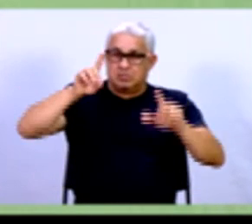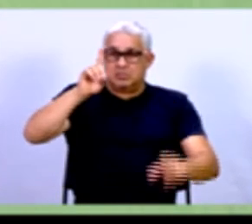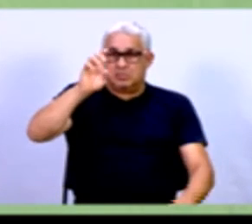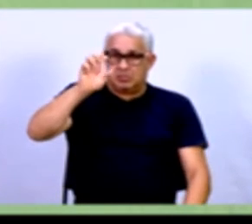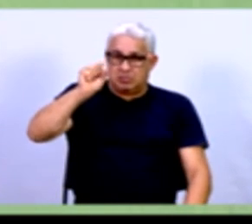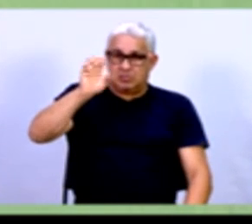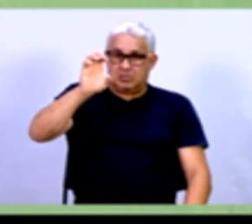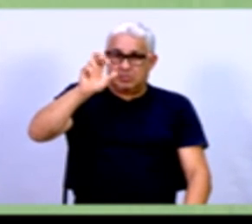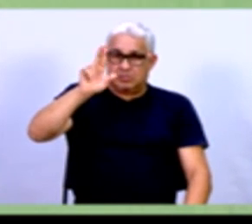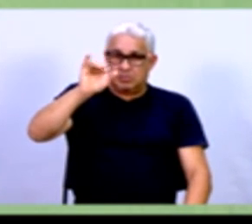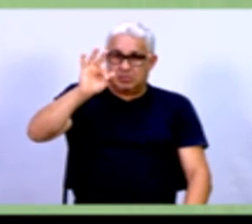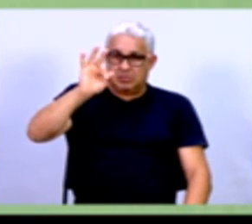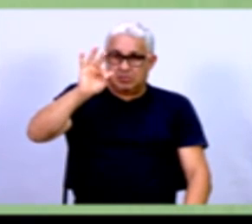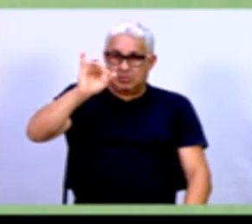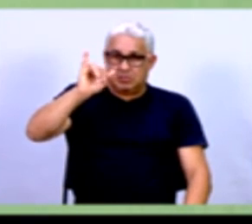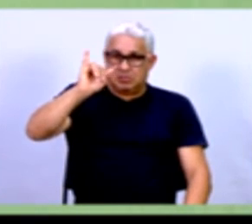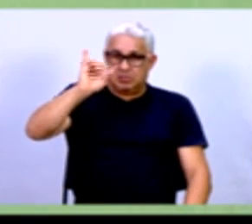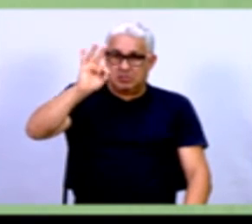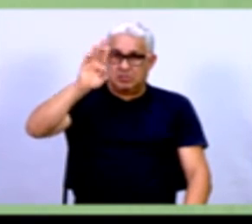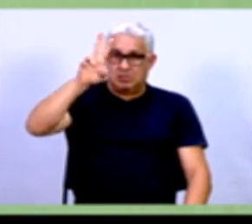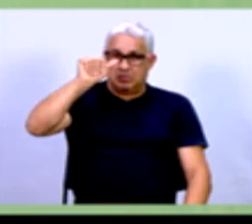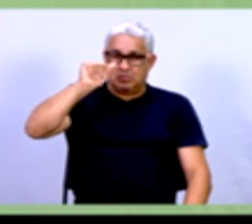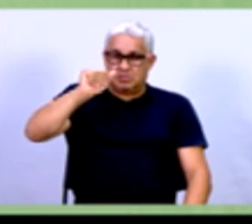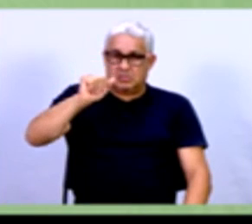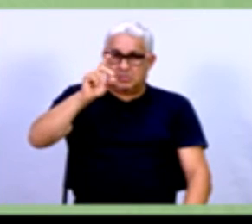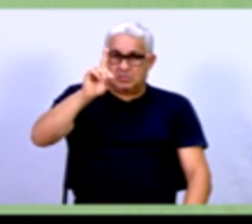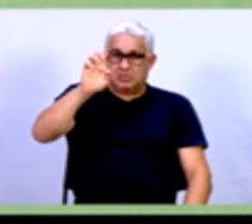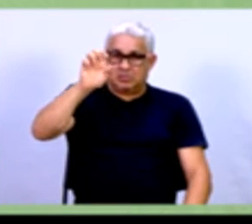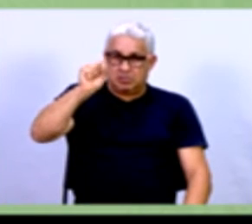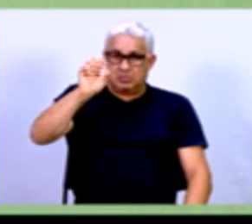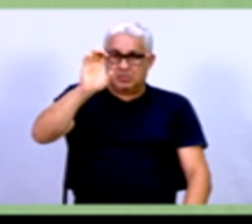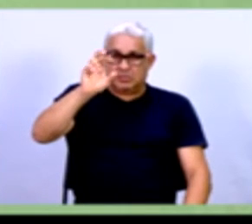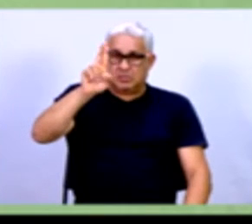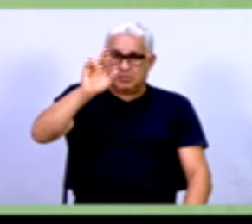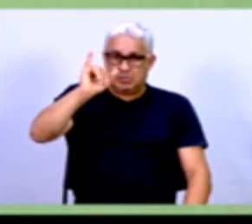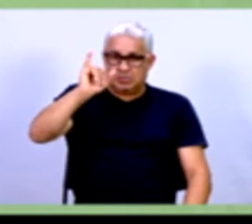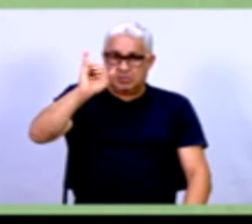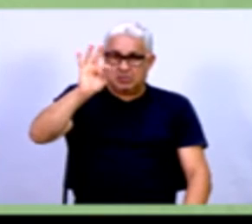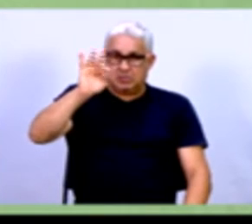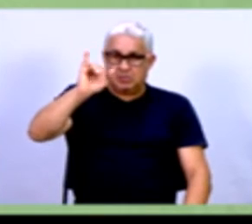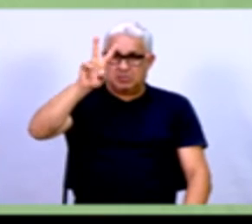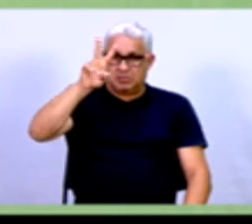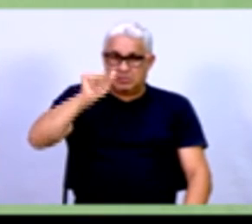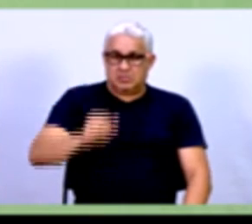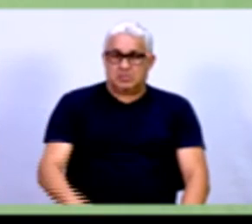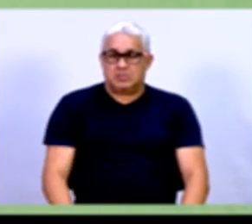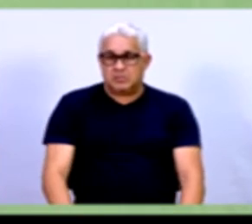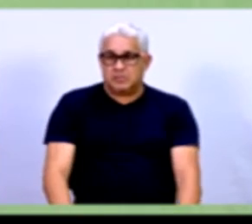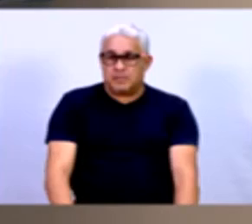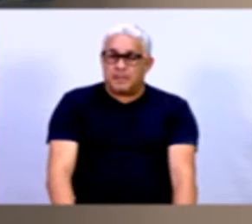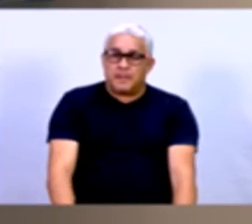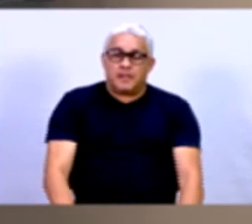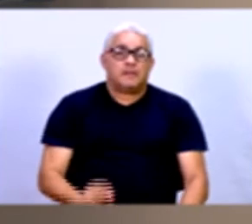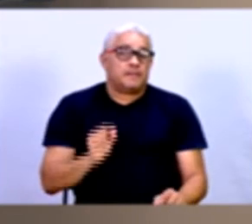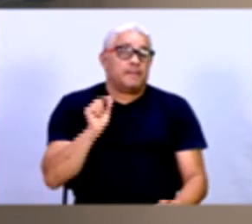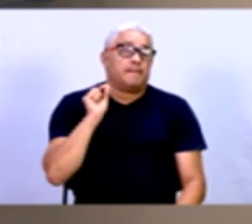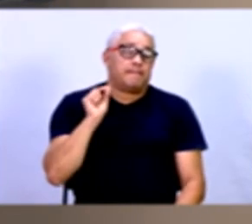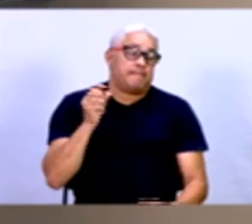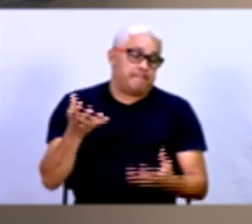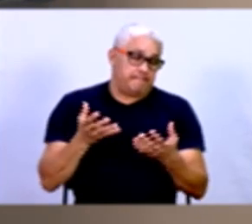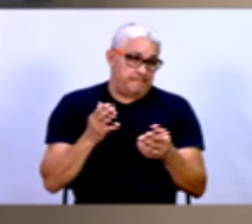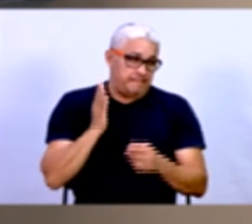descritiva e qual a inferência estatística possível para o exemplo dado. O que nós estamos querendo